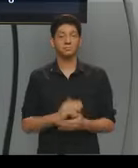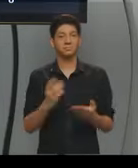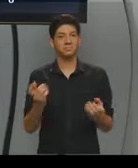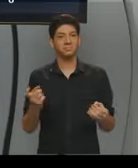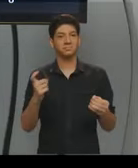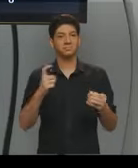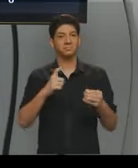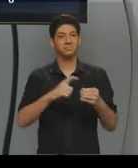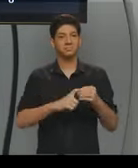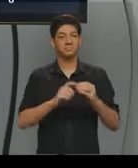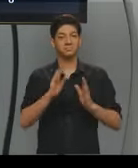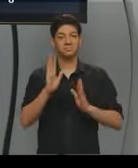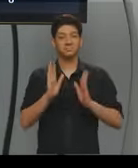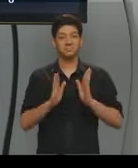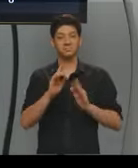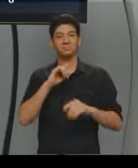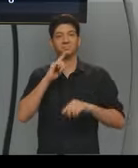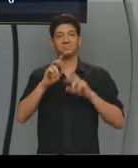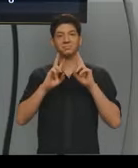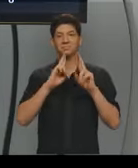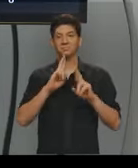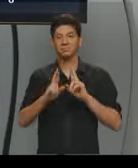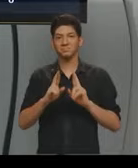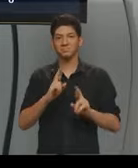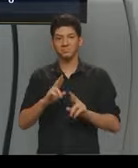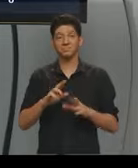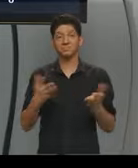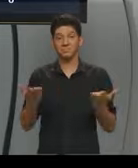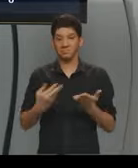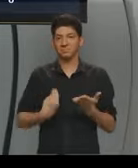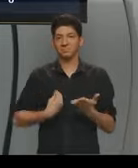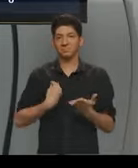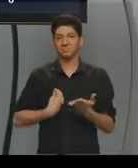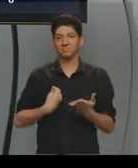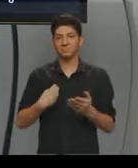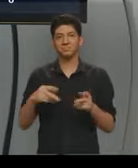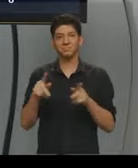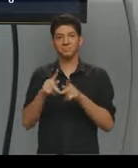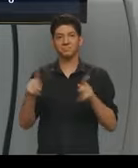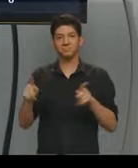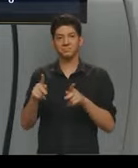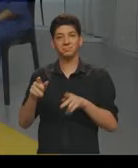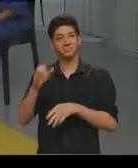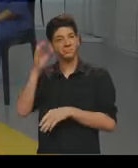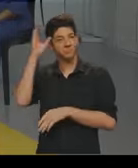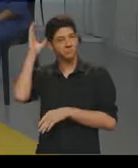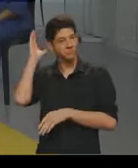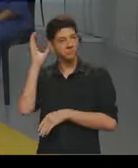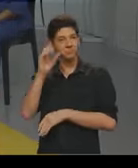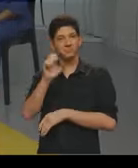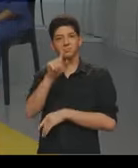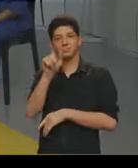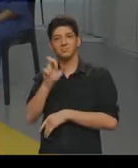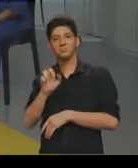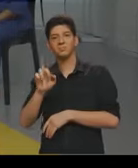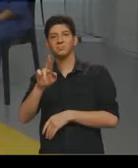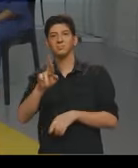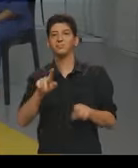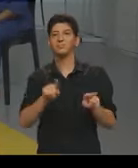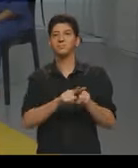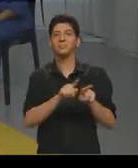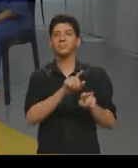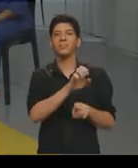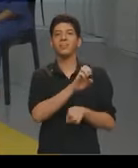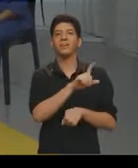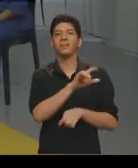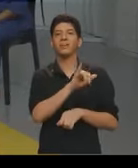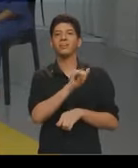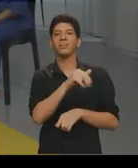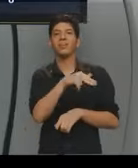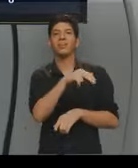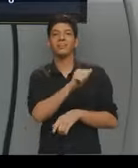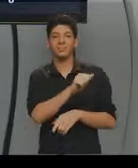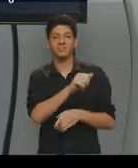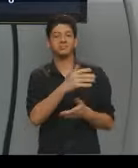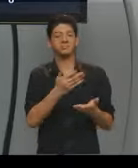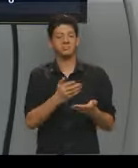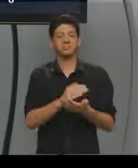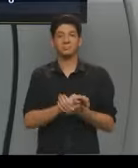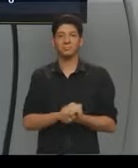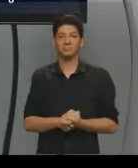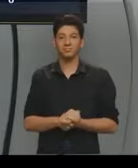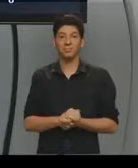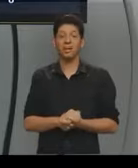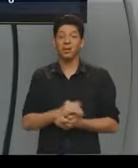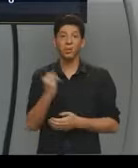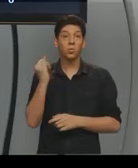Estamos de volta ao nosso Tira Dúvidas, que conta com a participação dos professores César Garófalo e Deliana Demarques. Lembrando que